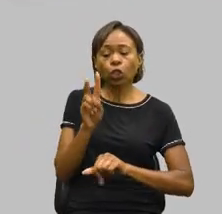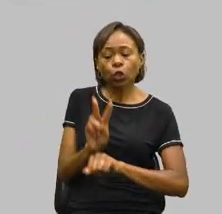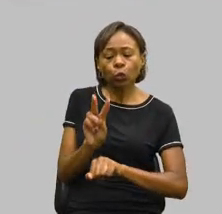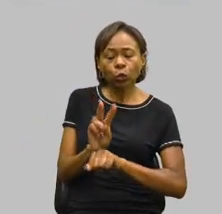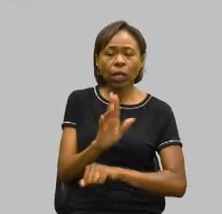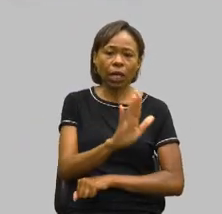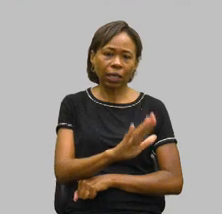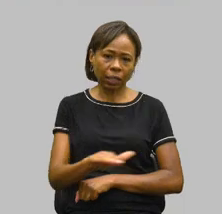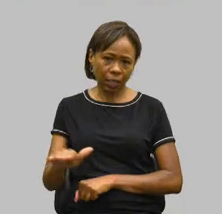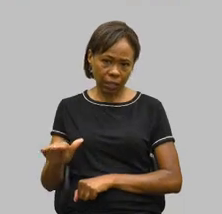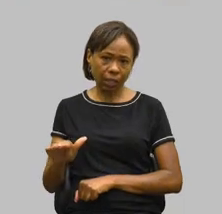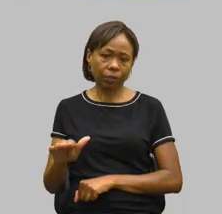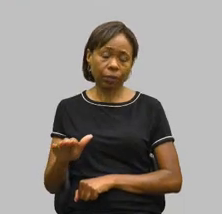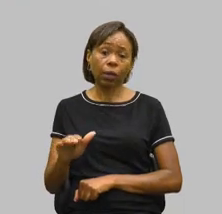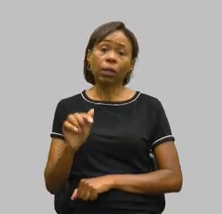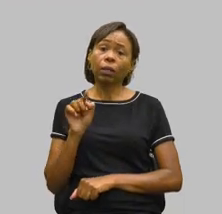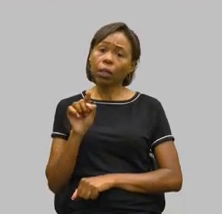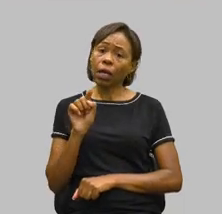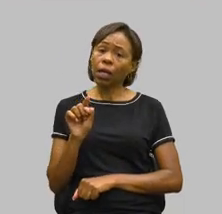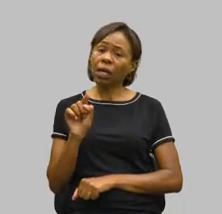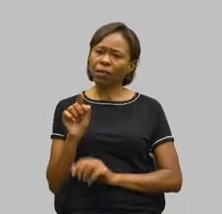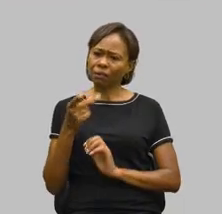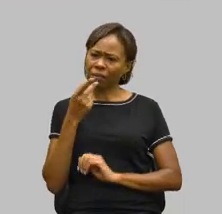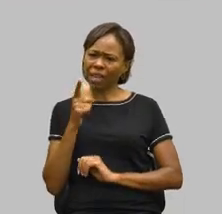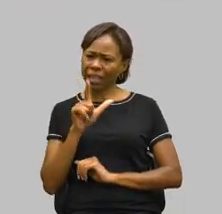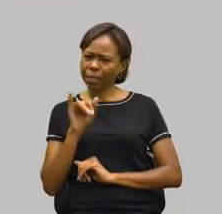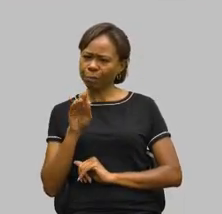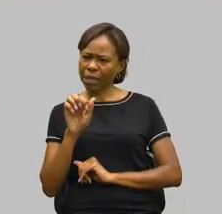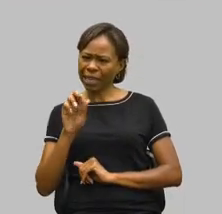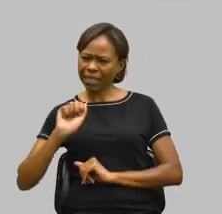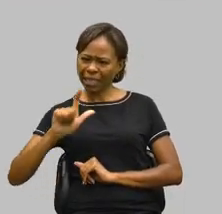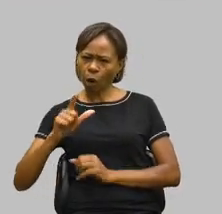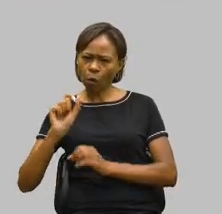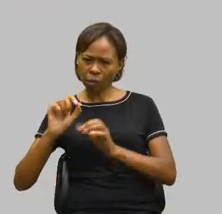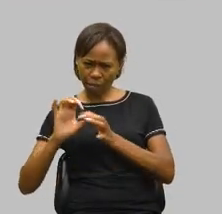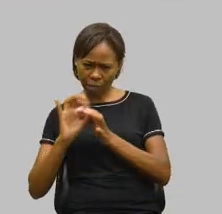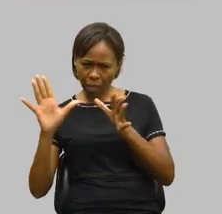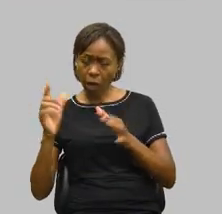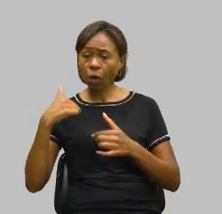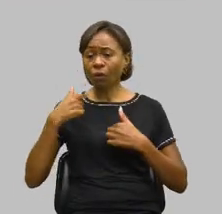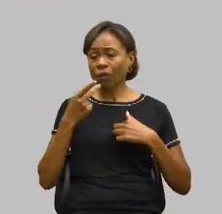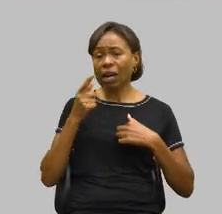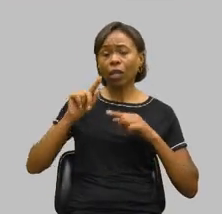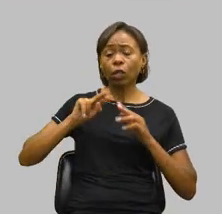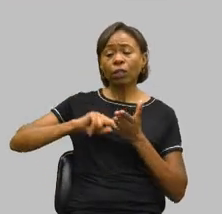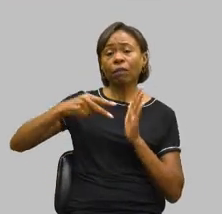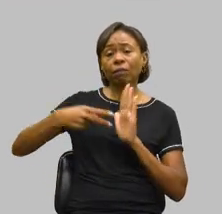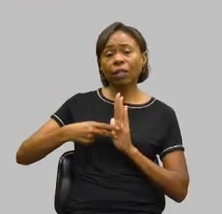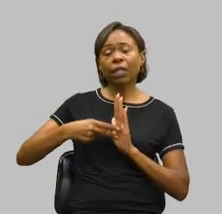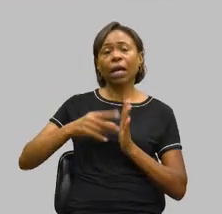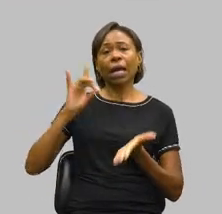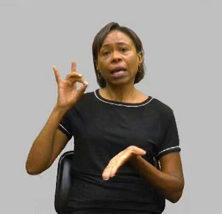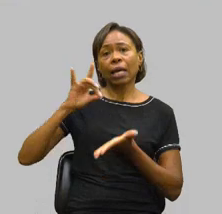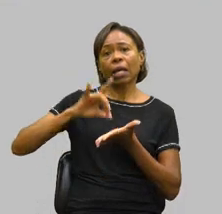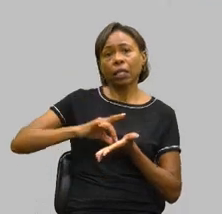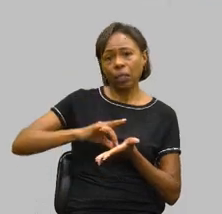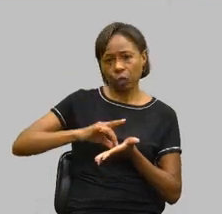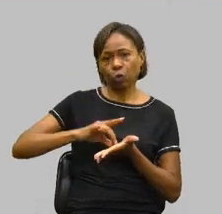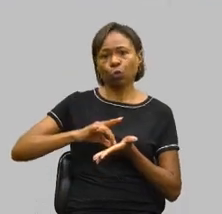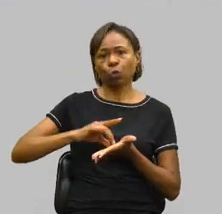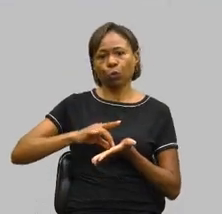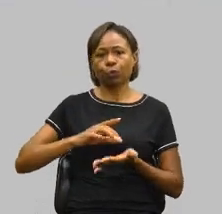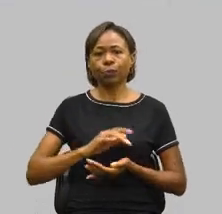excelentíssima deputada chama de liberal eu chamo de realismo e de realidade muito obrigada